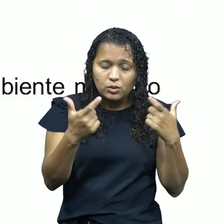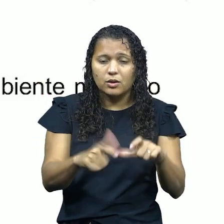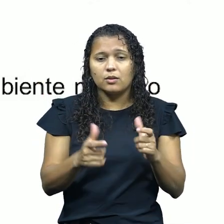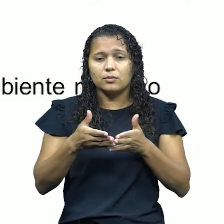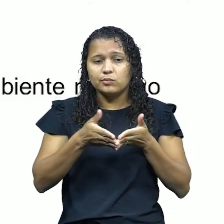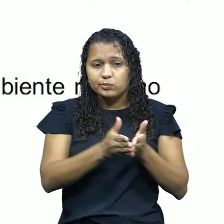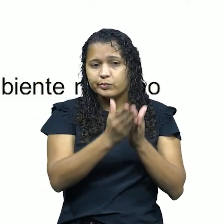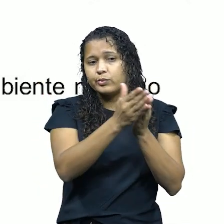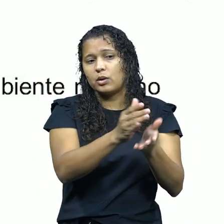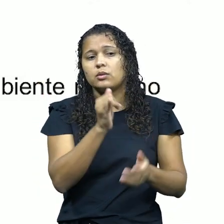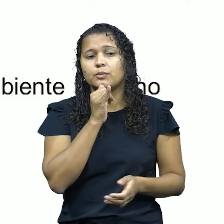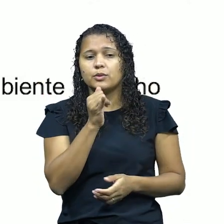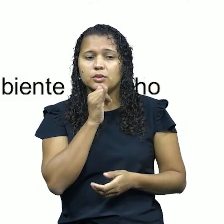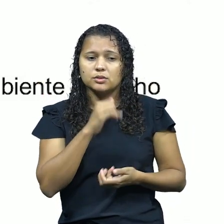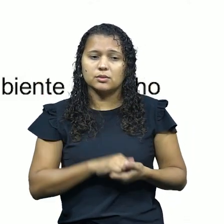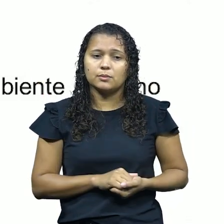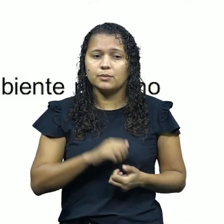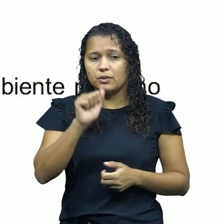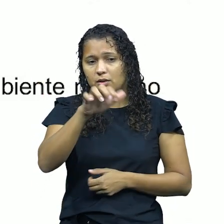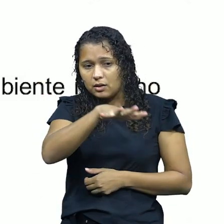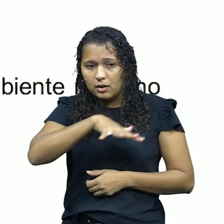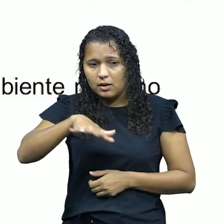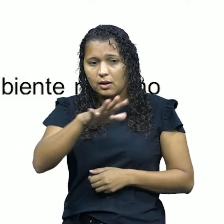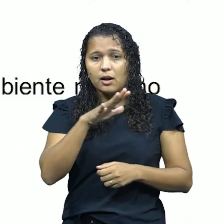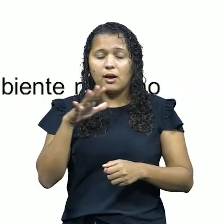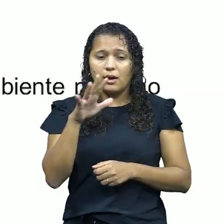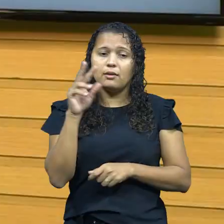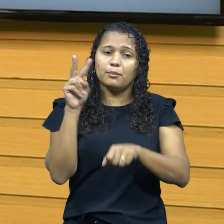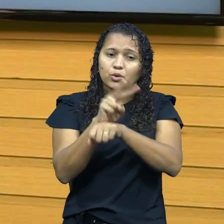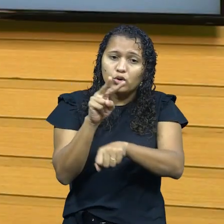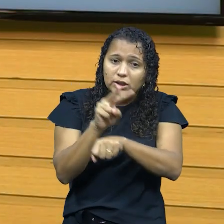portuária. Por exemplo, as áreas protegidas,